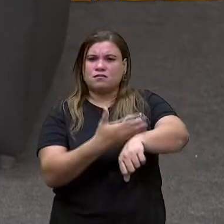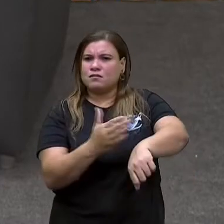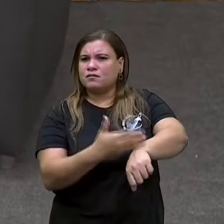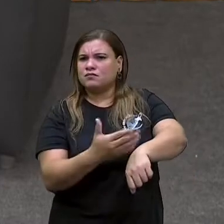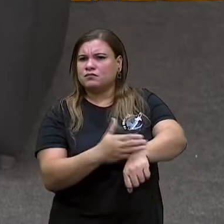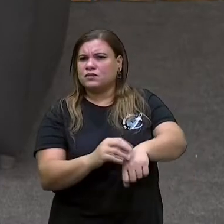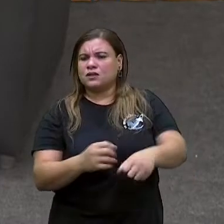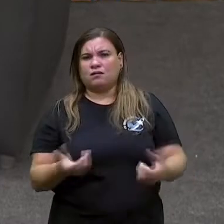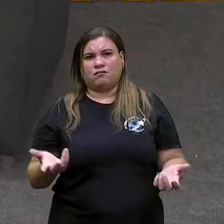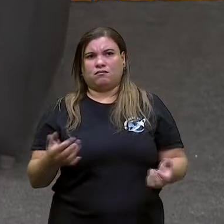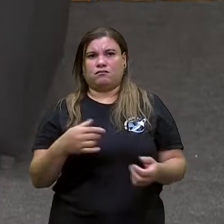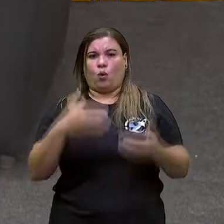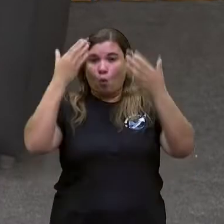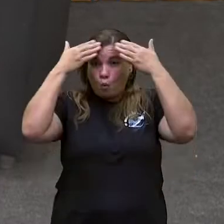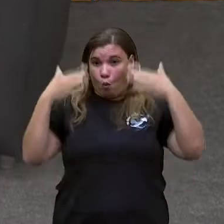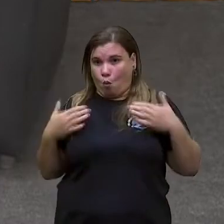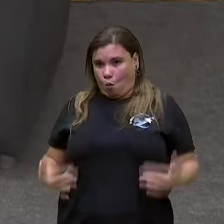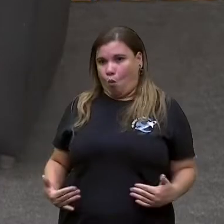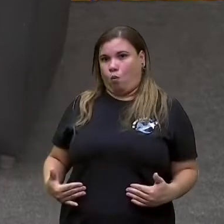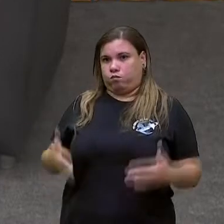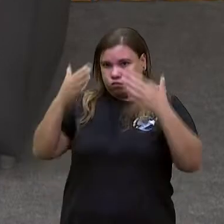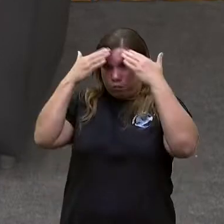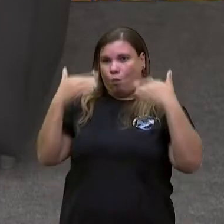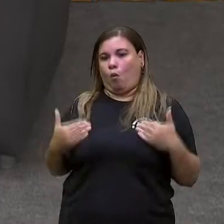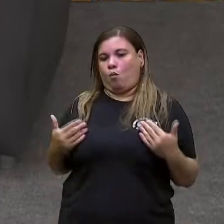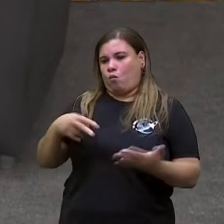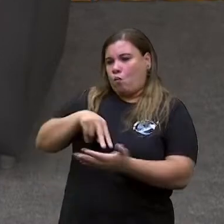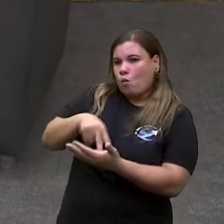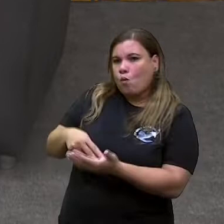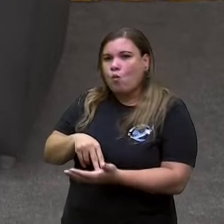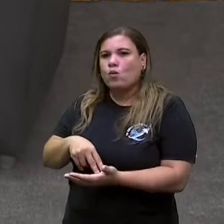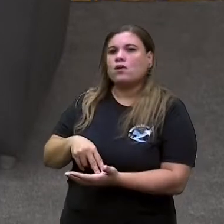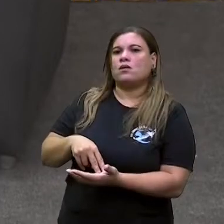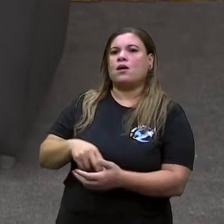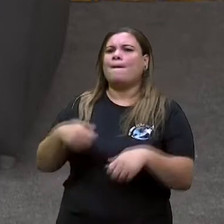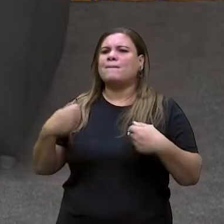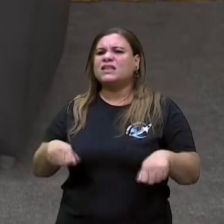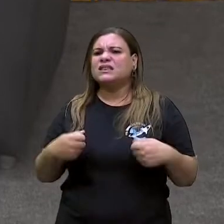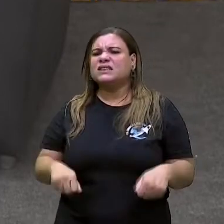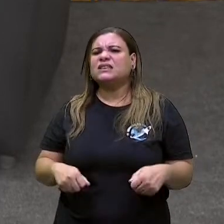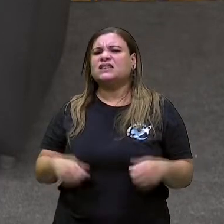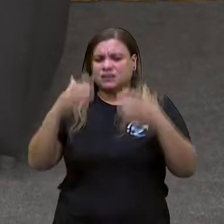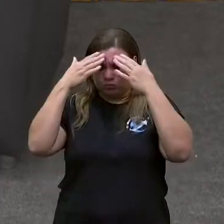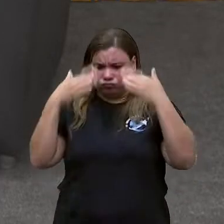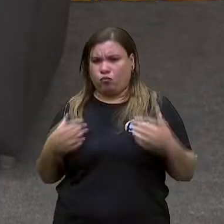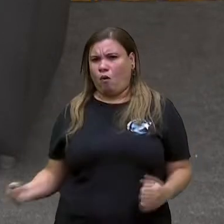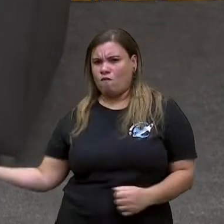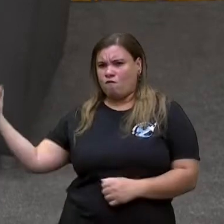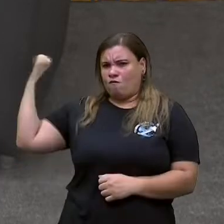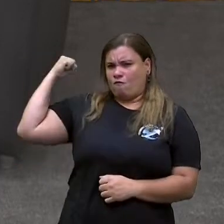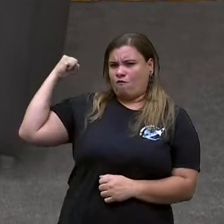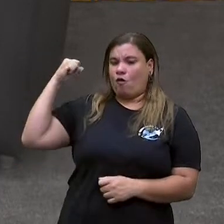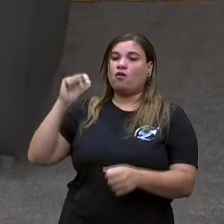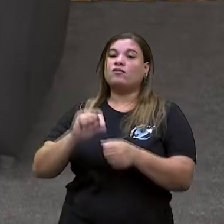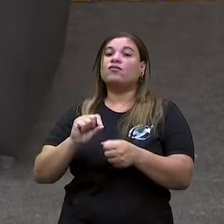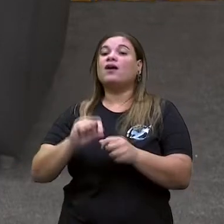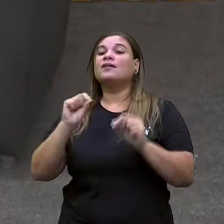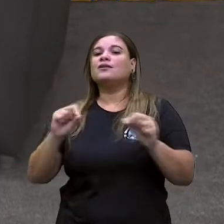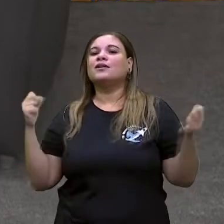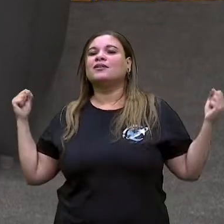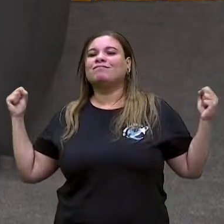para fortalecer determinado músculo, equilíbrio, não é? Há vários motivos para a atividade física. E quando